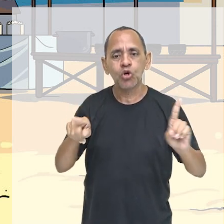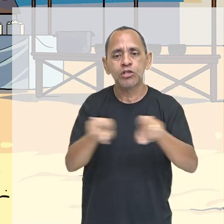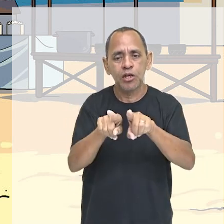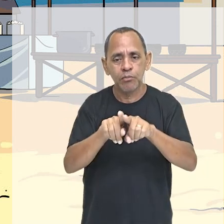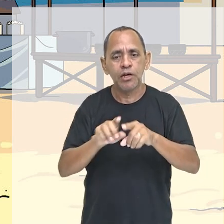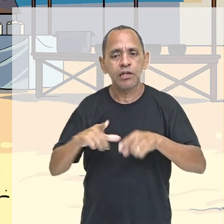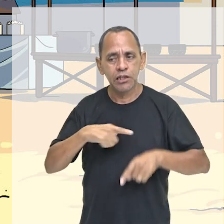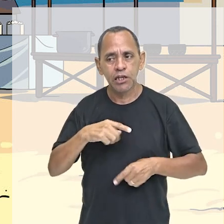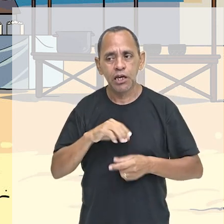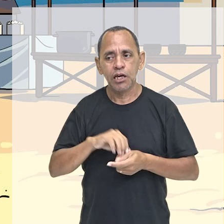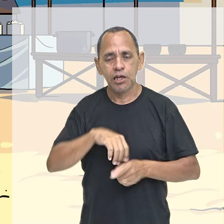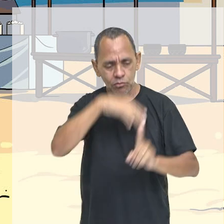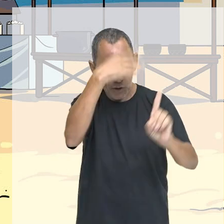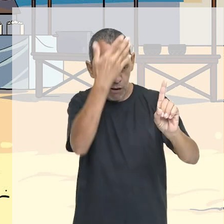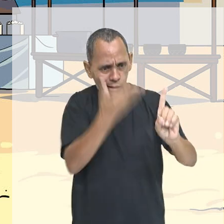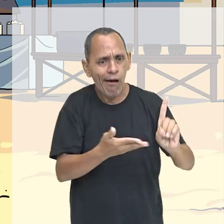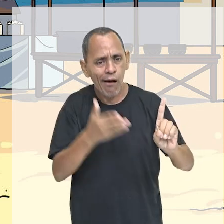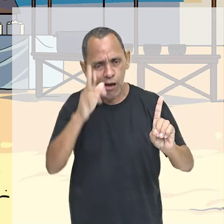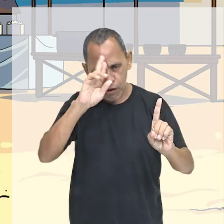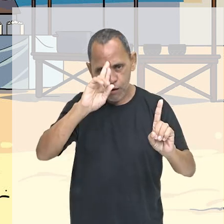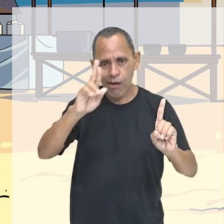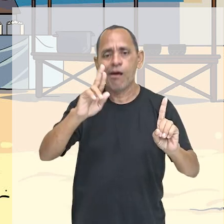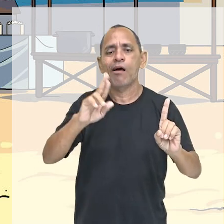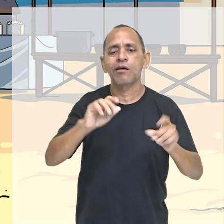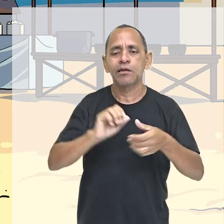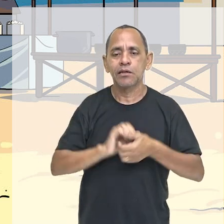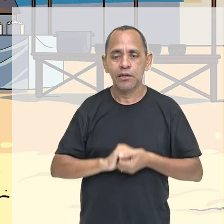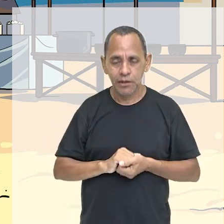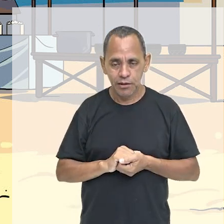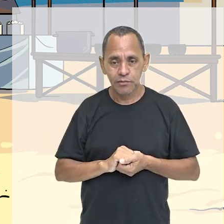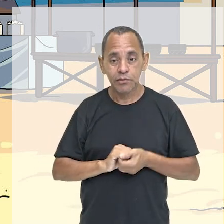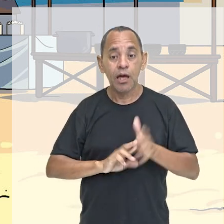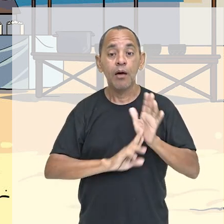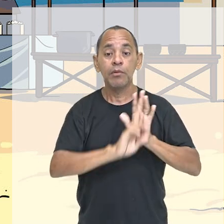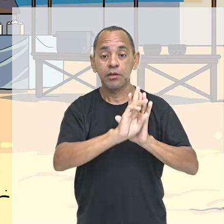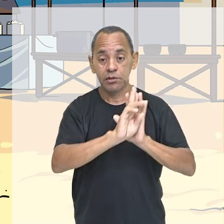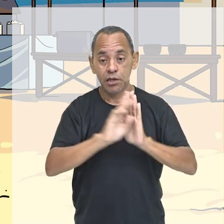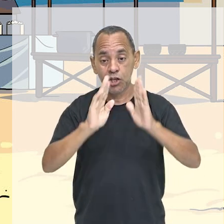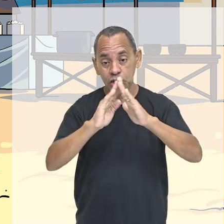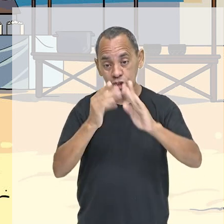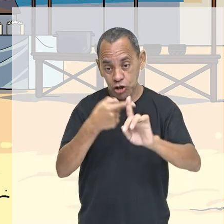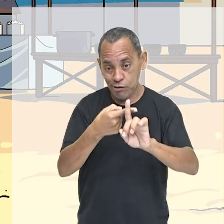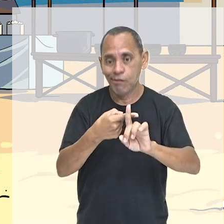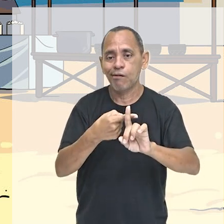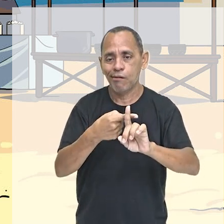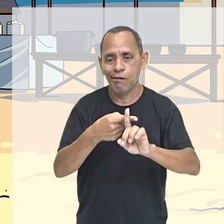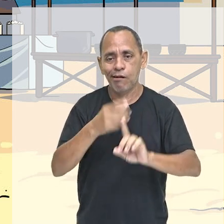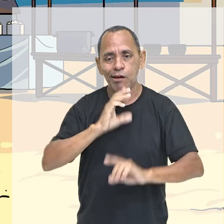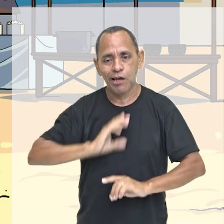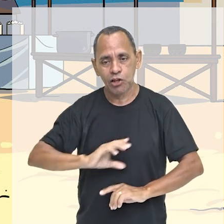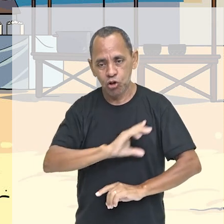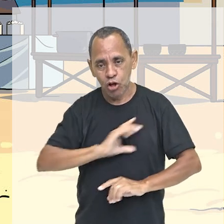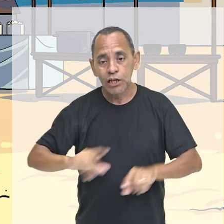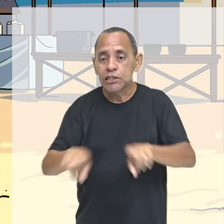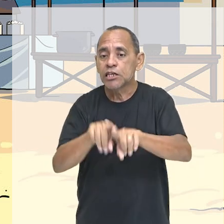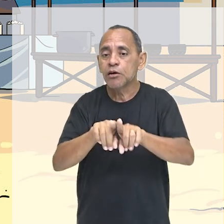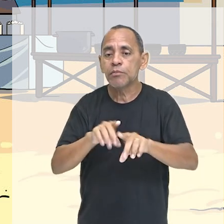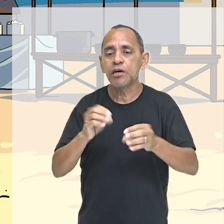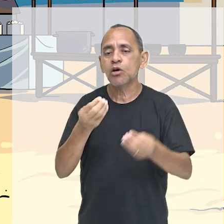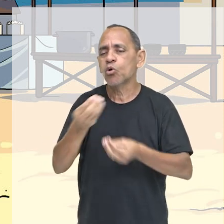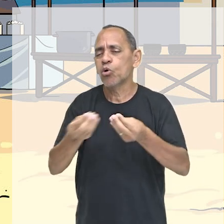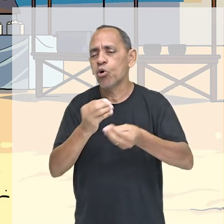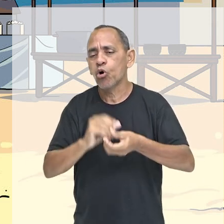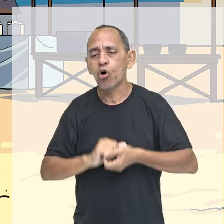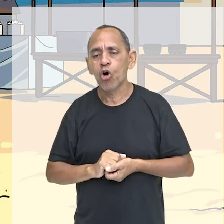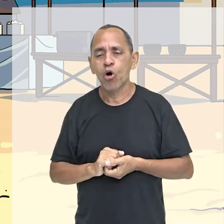quê? O sagrado, que é a questão do santo, representado pela Igreja Católica, e também o